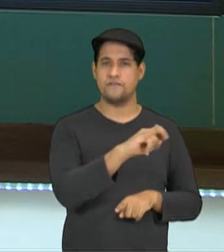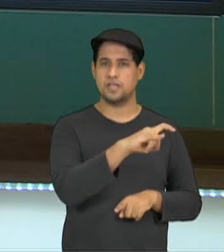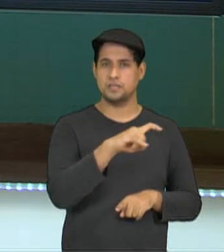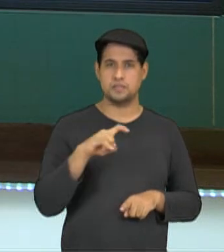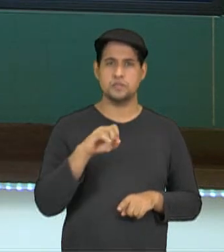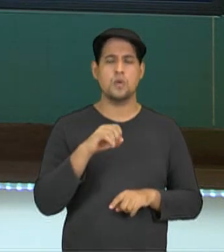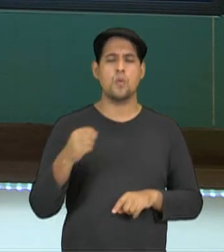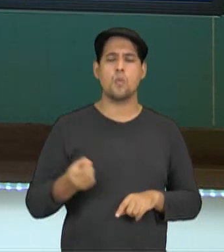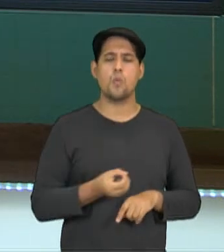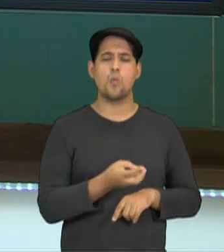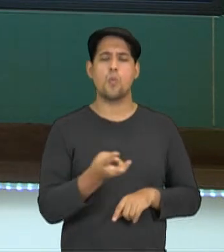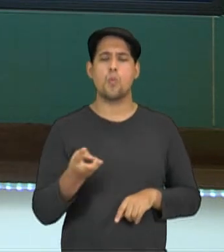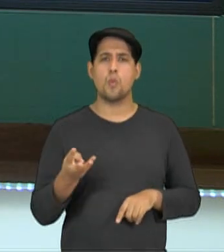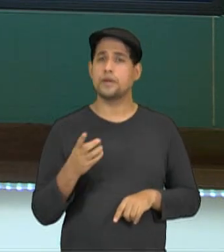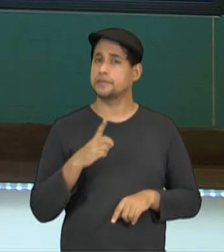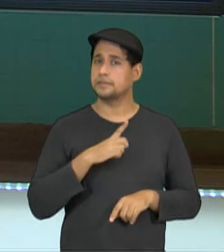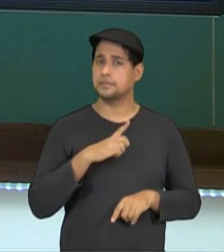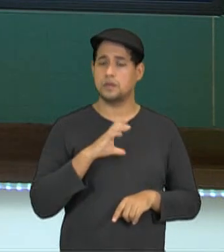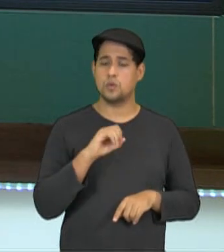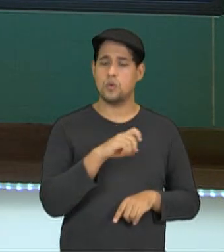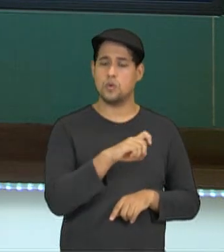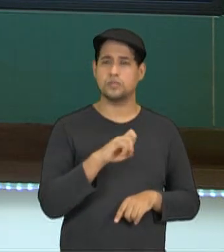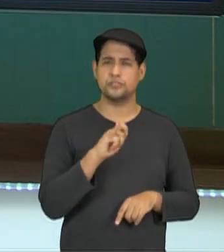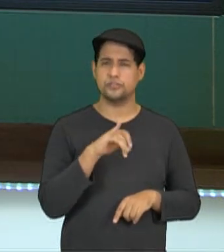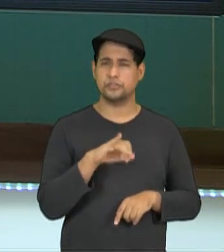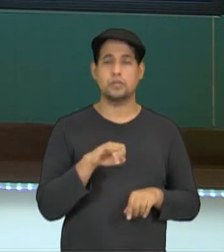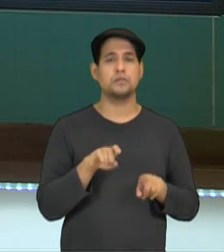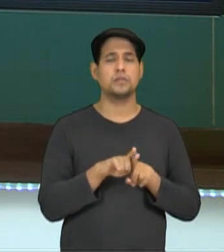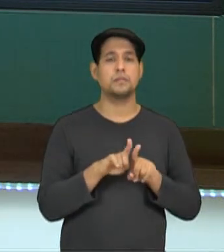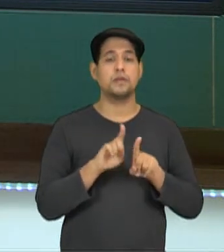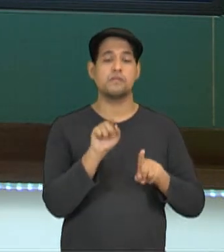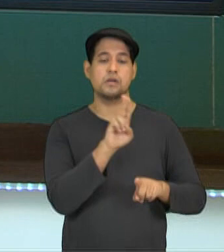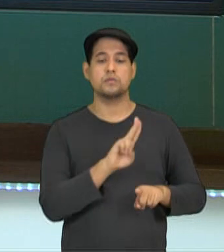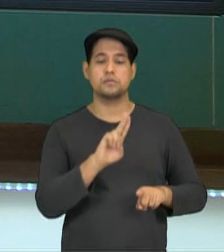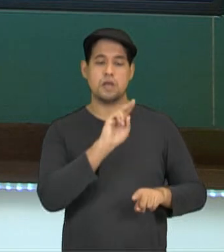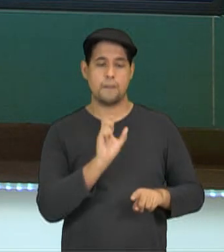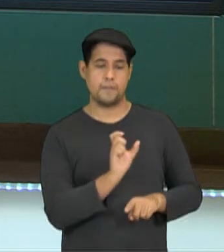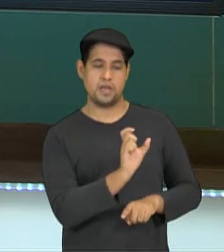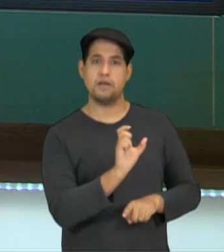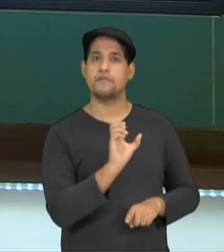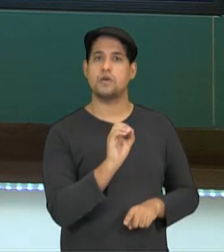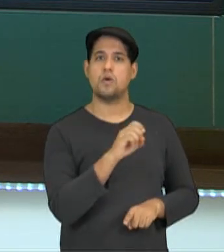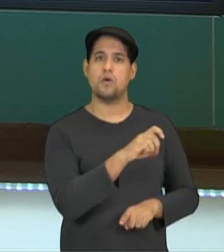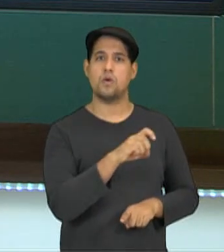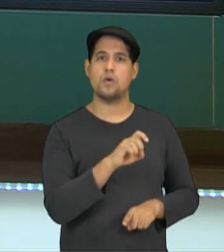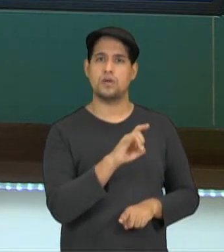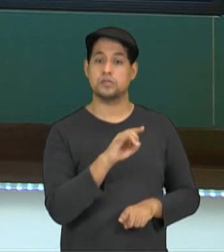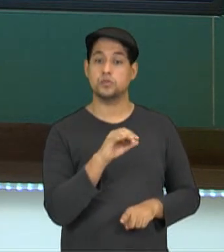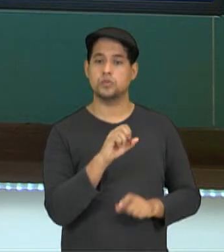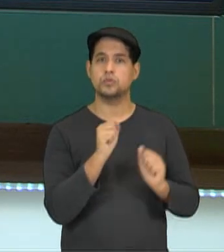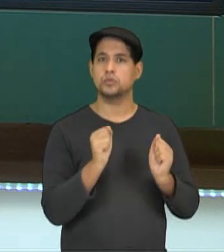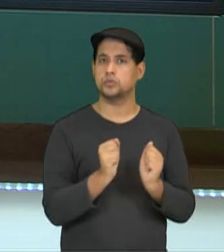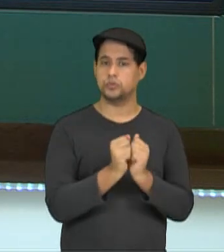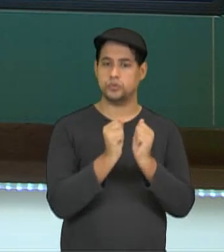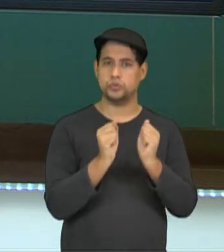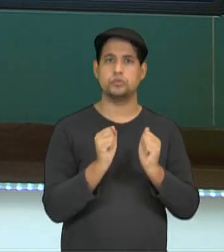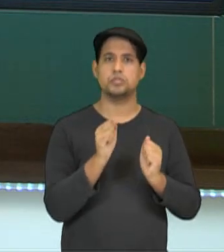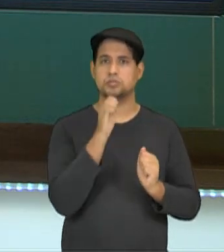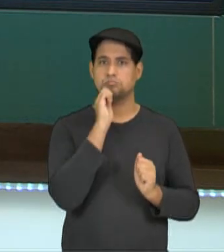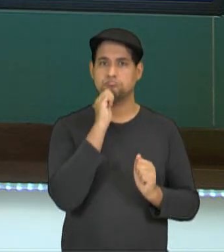a quantidade de oxigênio na fórmula, colocar a palavra óxido junto com esse